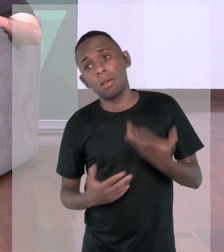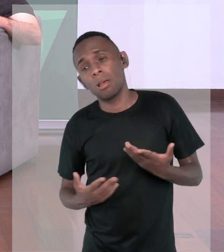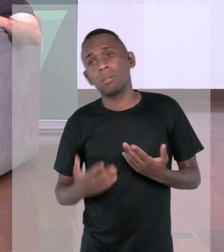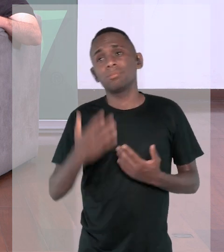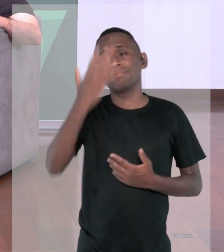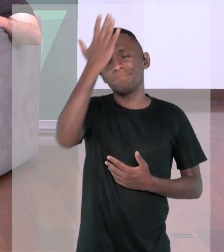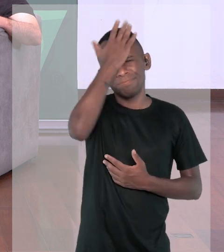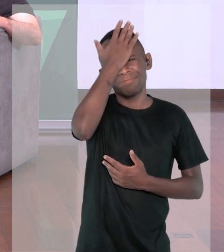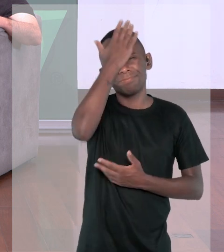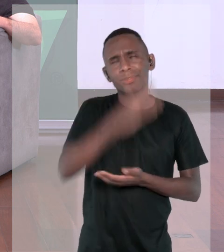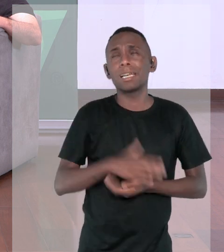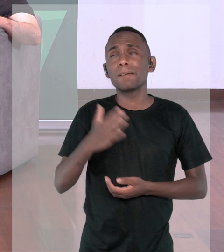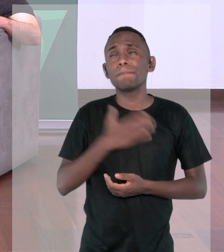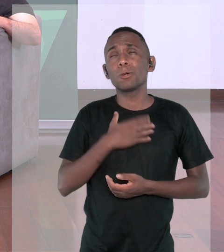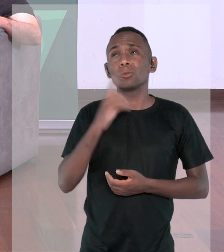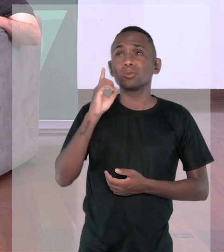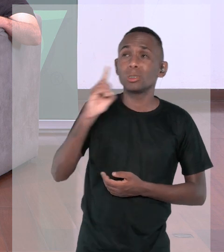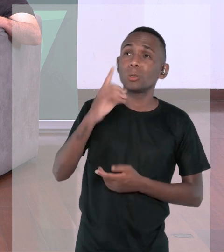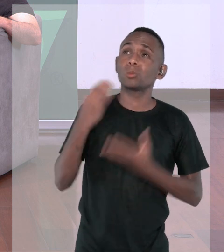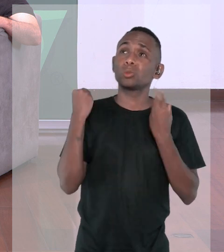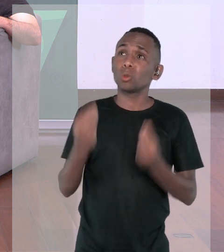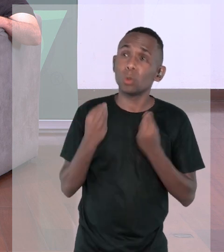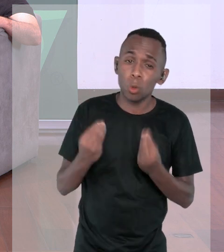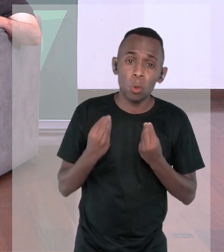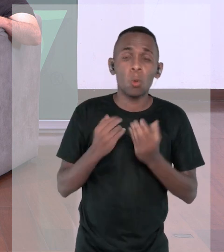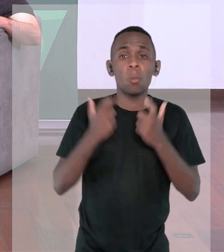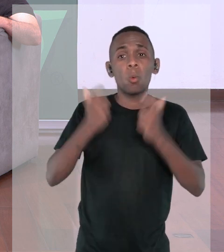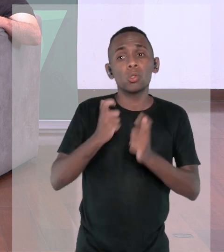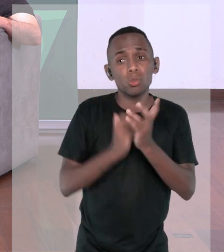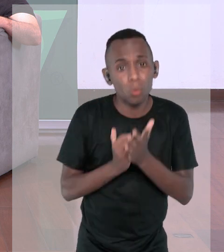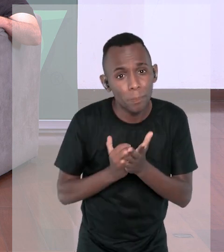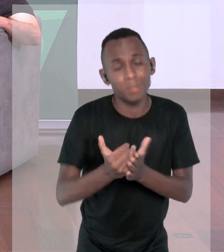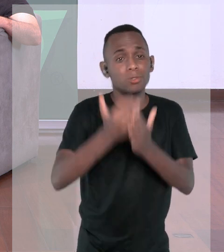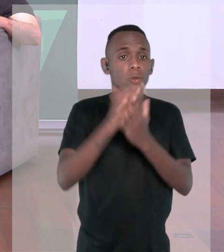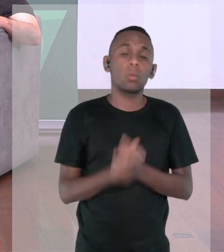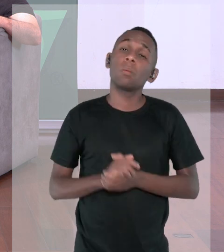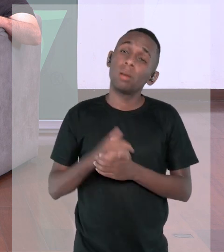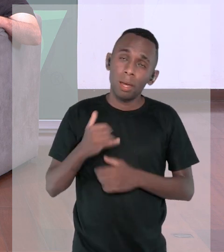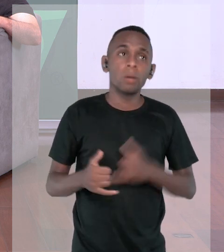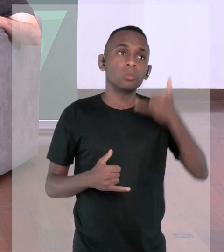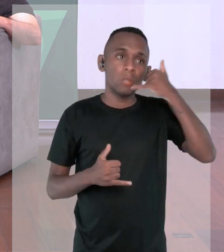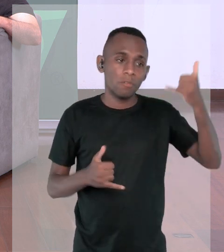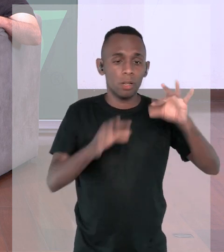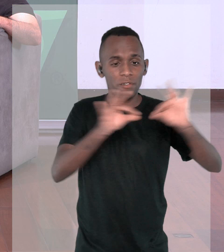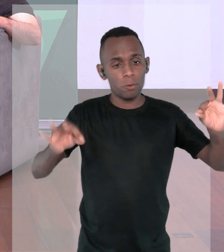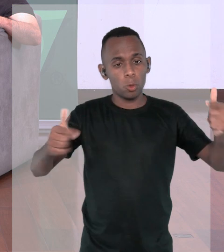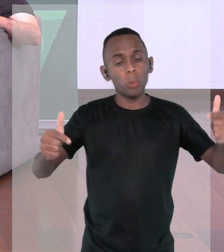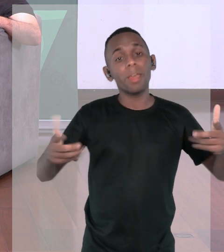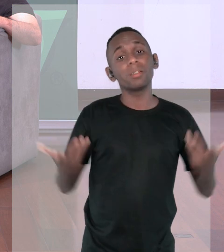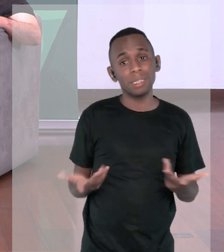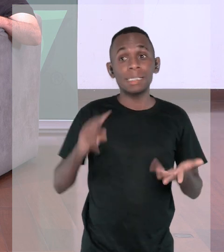mão na testa e fala assim, meu Deus, onde é que isso começou? É um telefone sem fio.